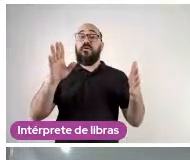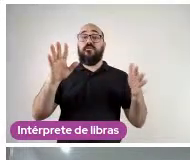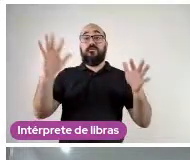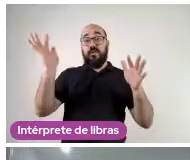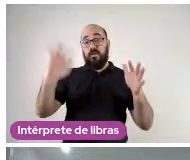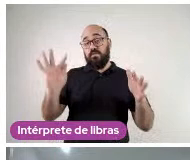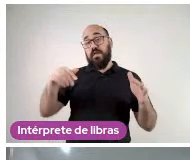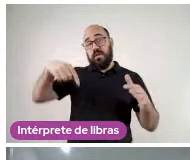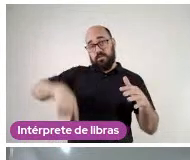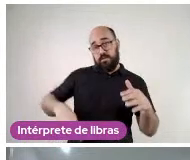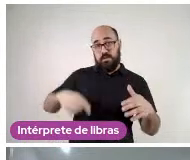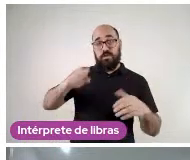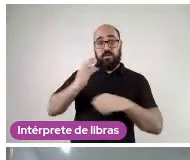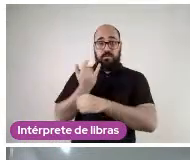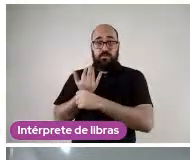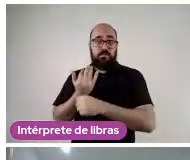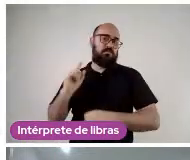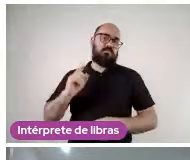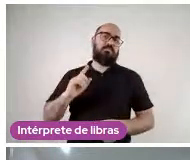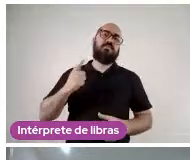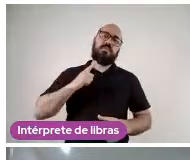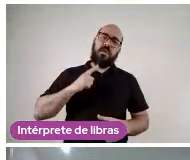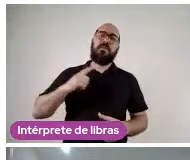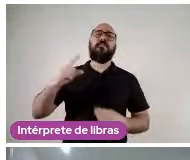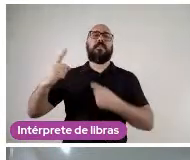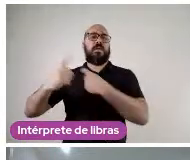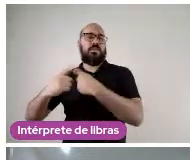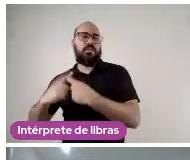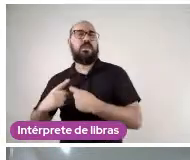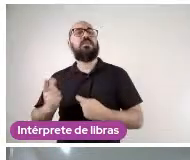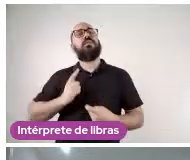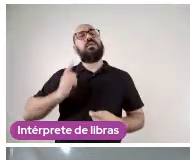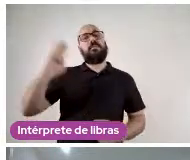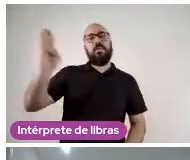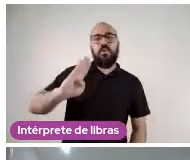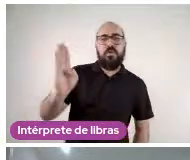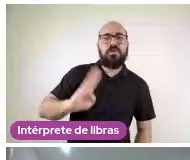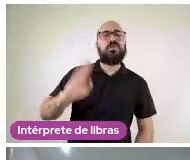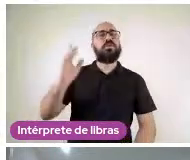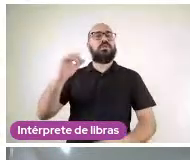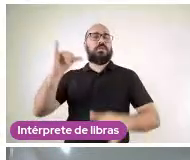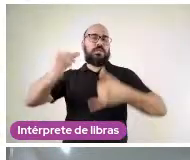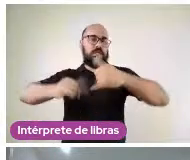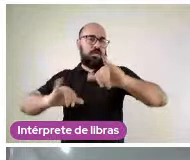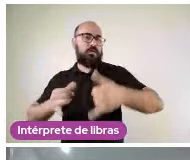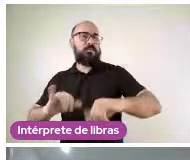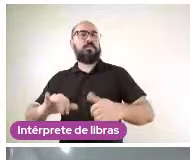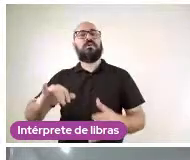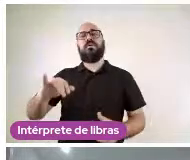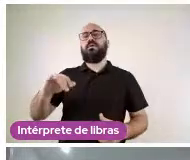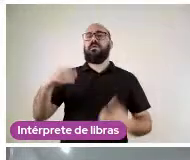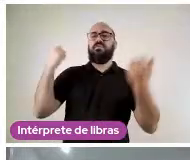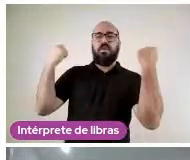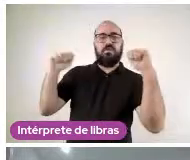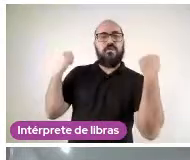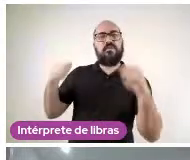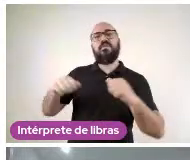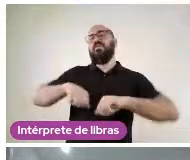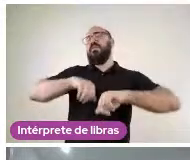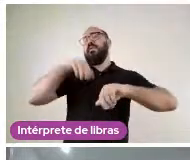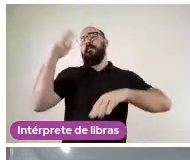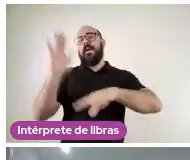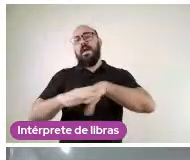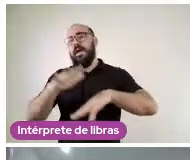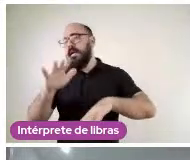né? Nós temos Faculdade de Medicina, Faculdade de Biologia, Química, Engenharia, Educação Física, Matemática,